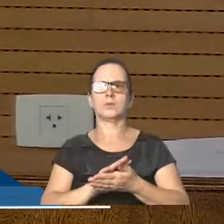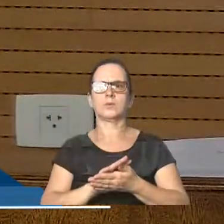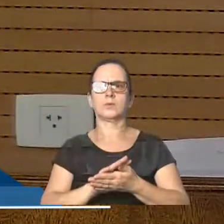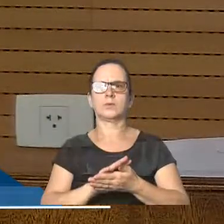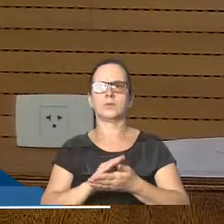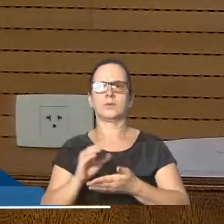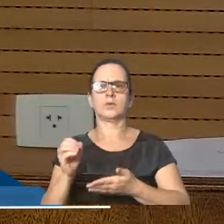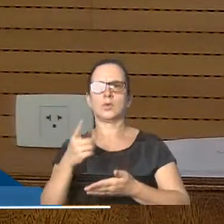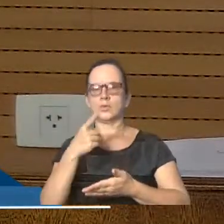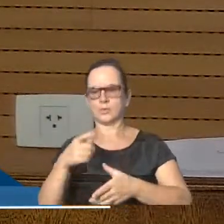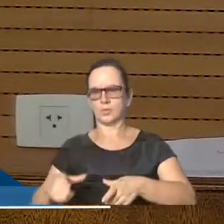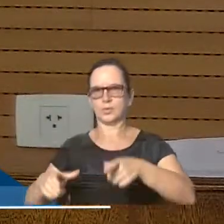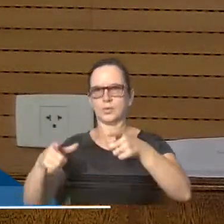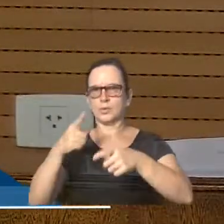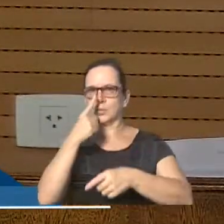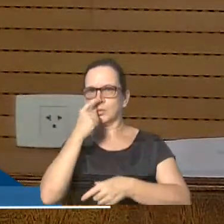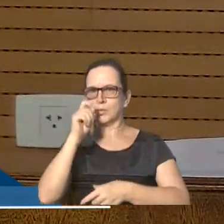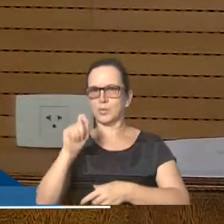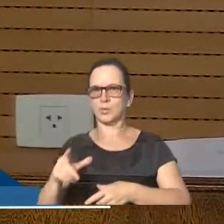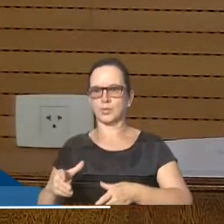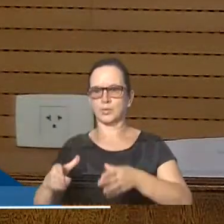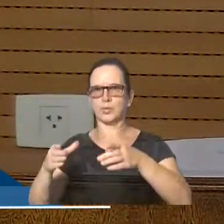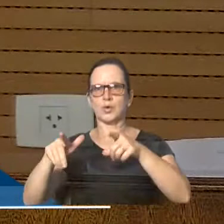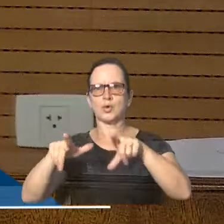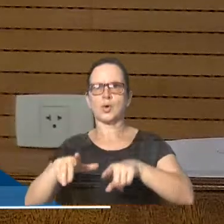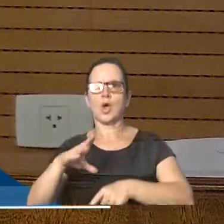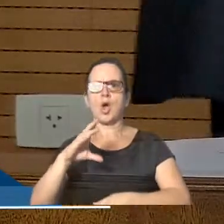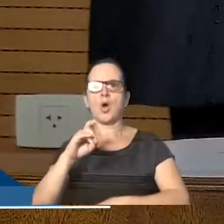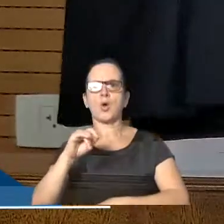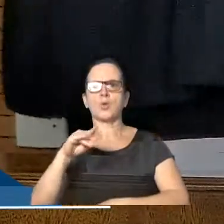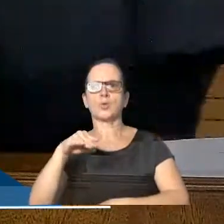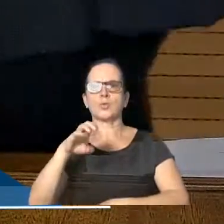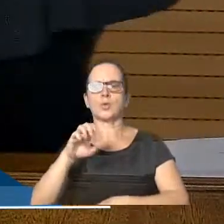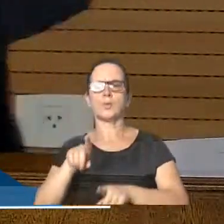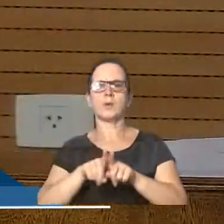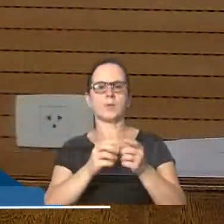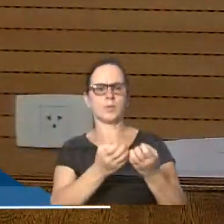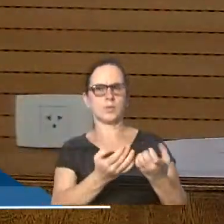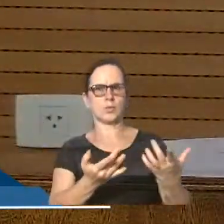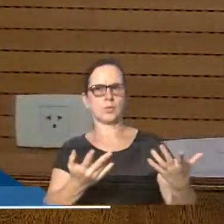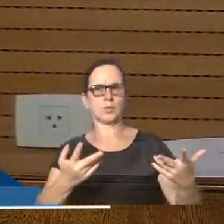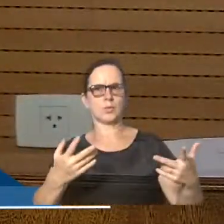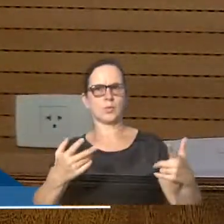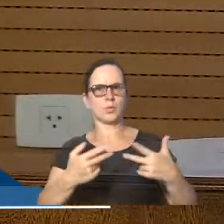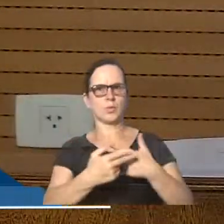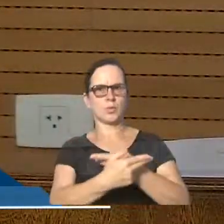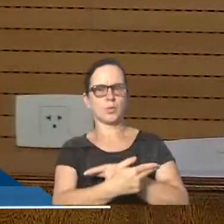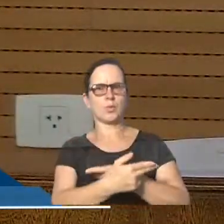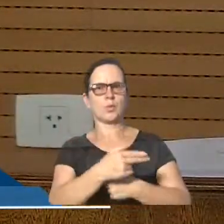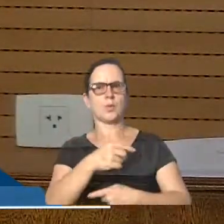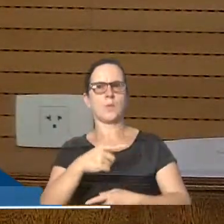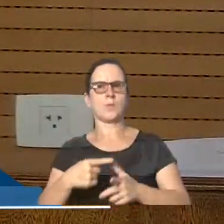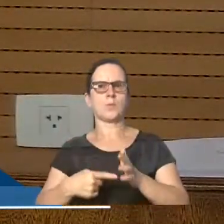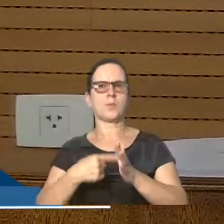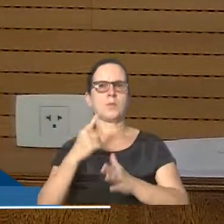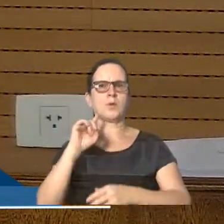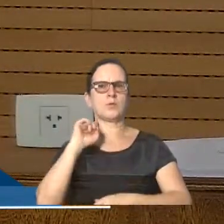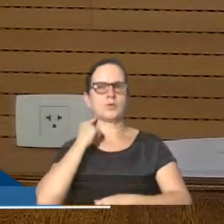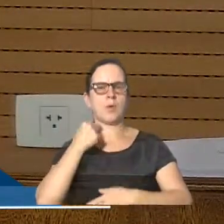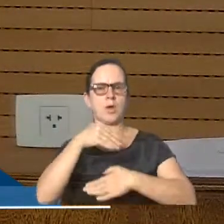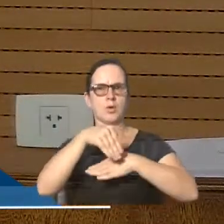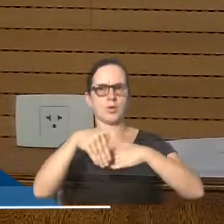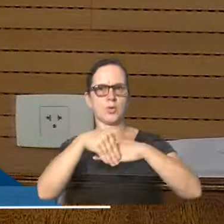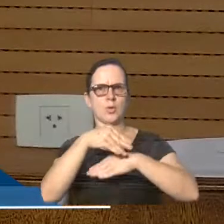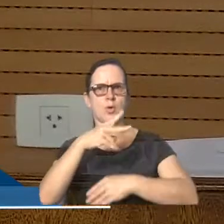contentores de lixo, lixeiras no Curtume, limpeza dos matos na calçada na rua 1º de maio com a rua João Pessoa,